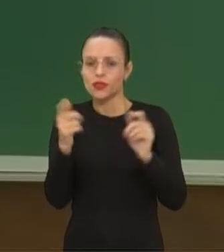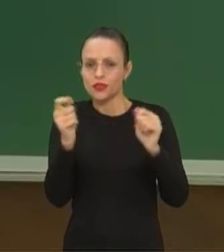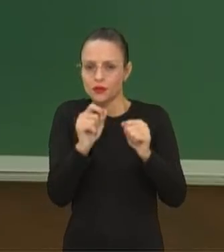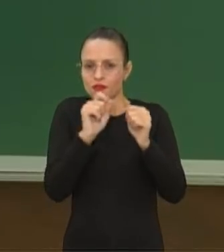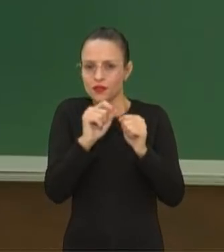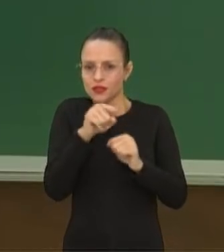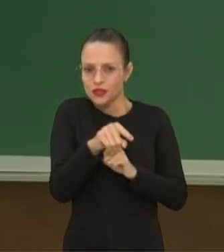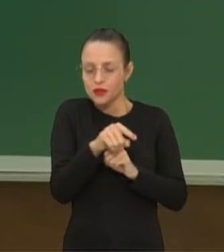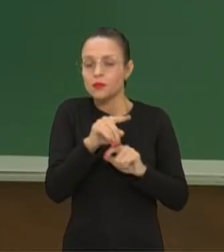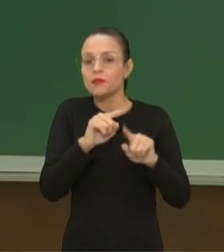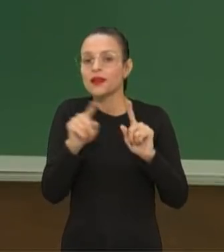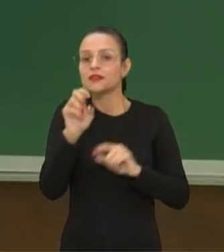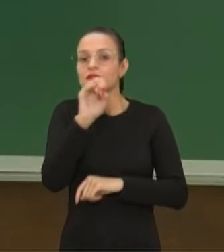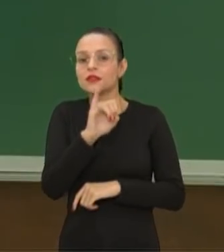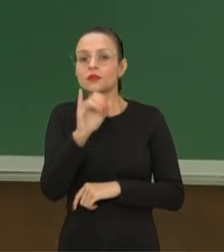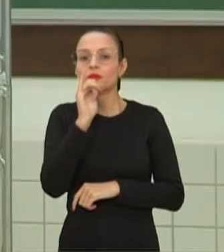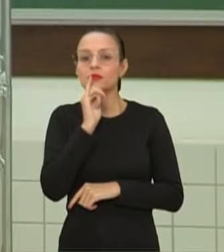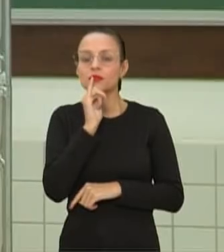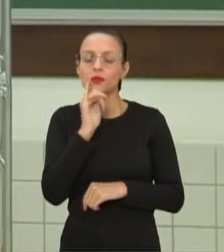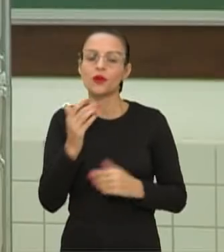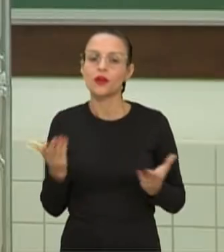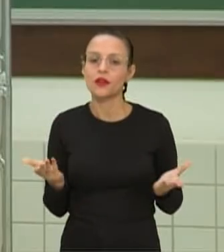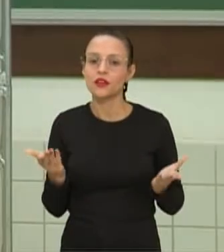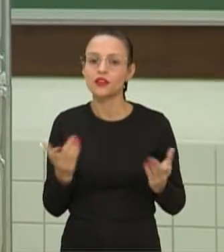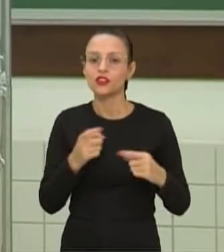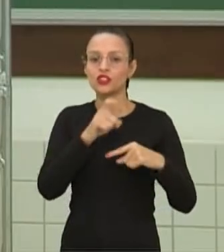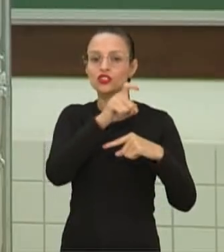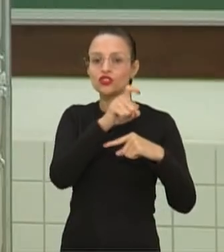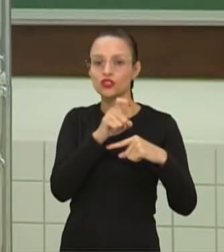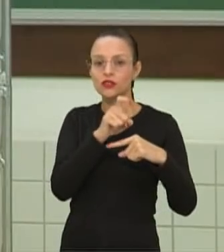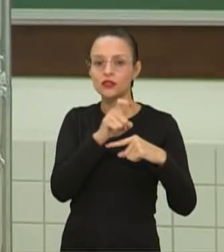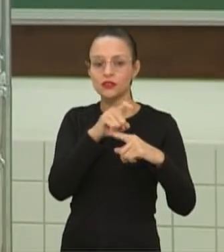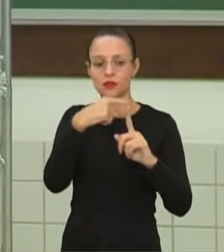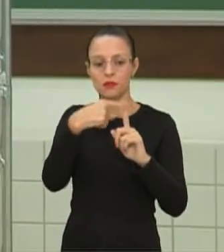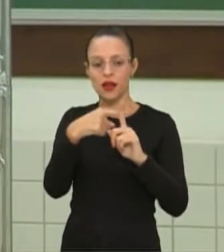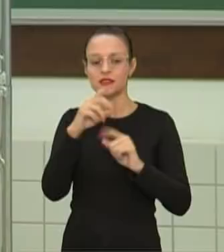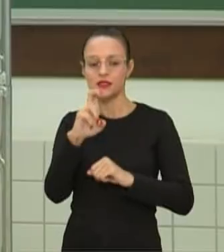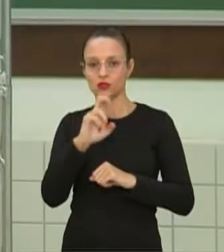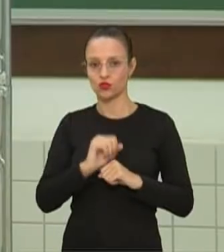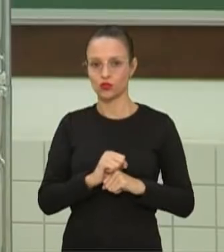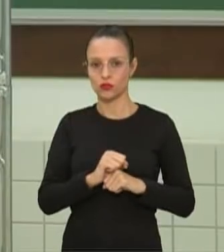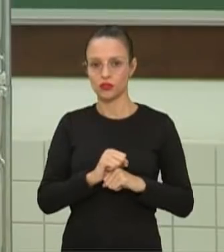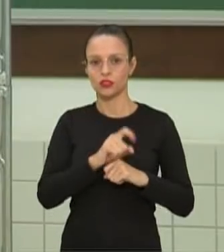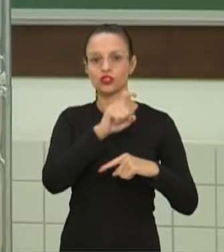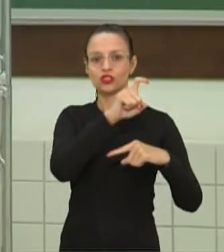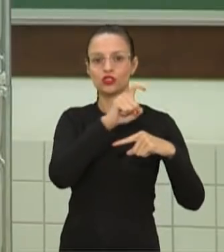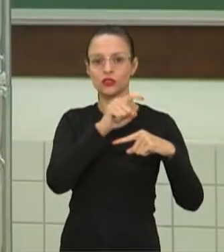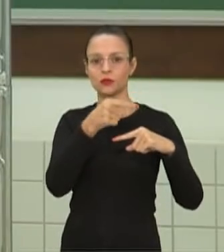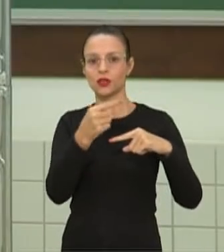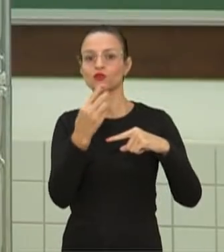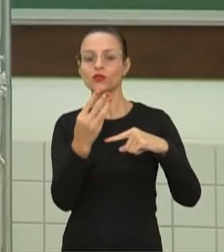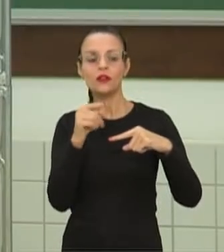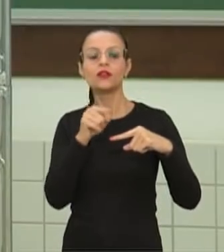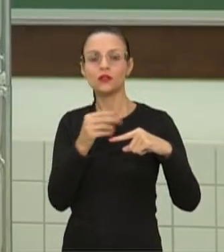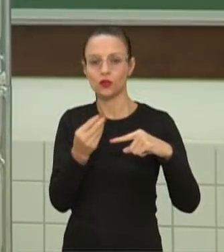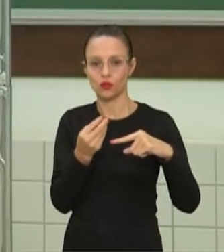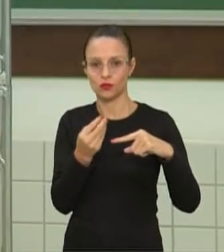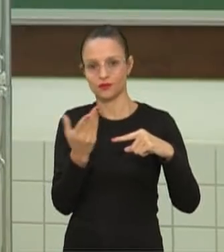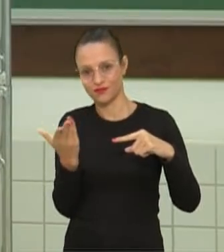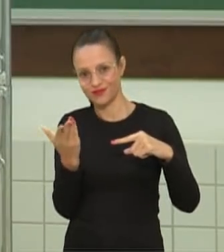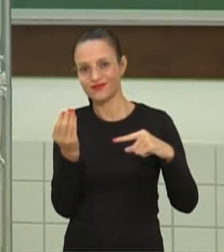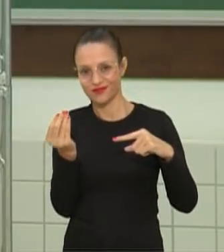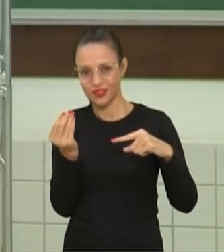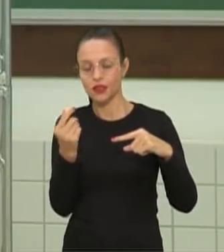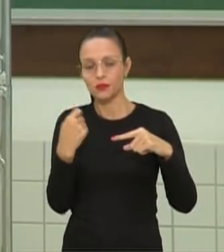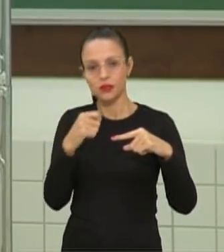faz. Mas e se for x mais 5? Se for x menos 3, como é que faz? Não faz.